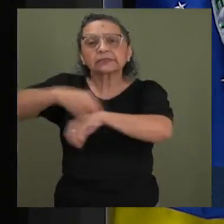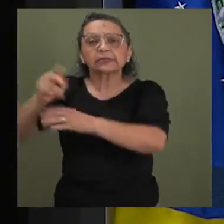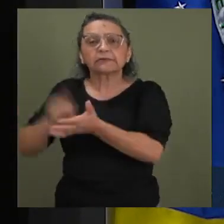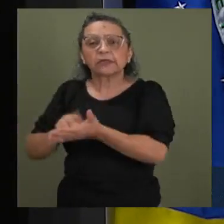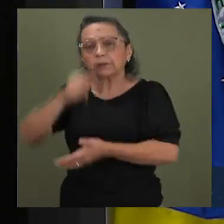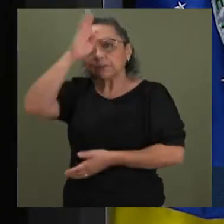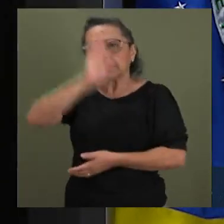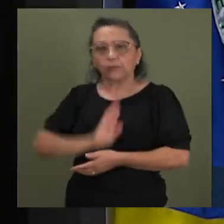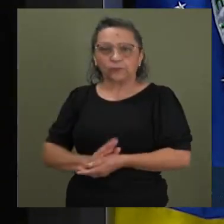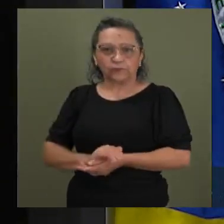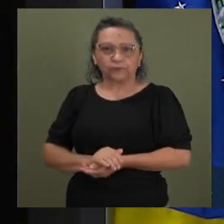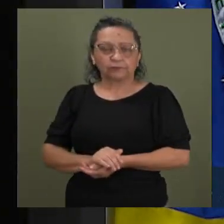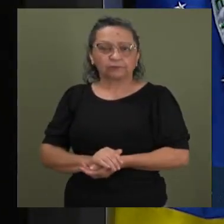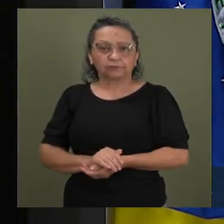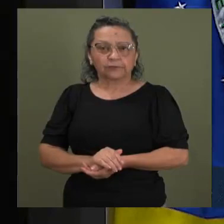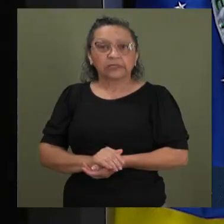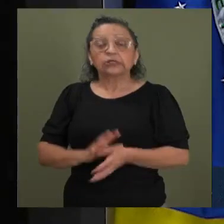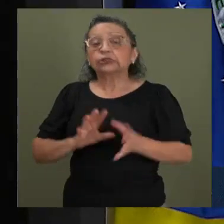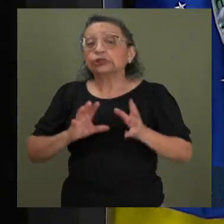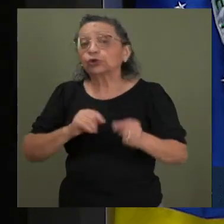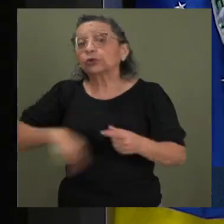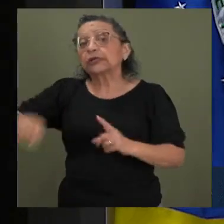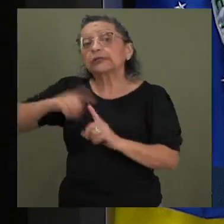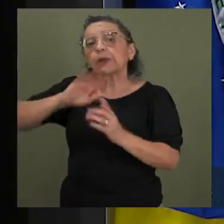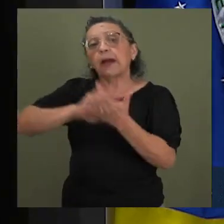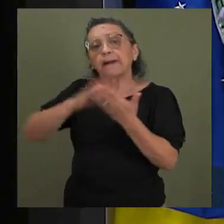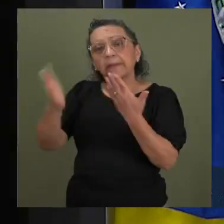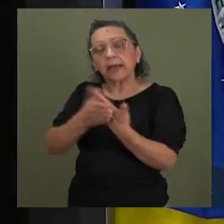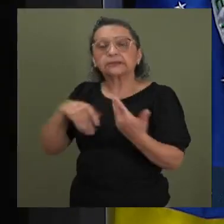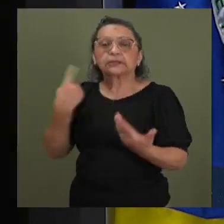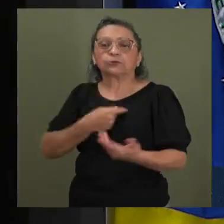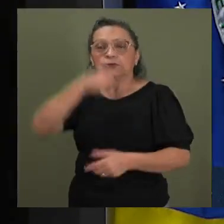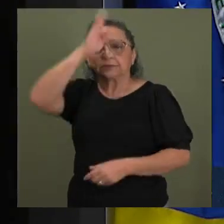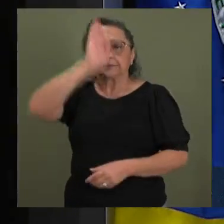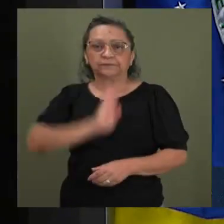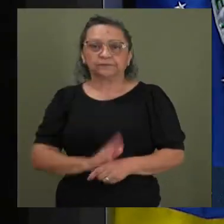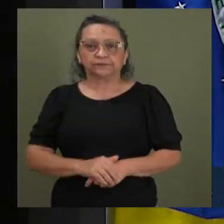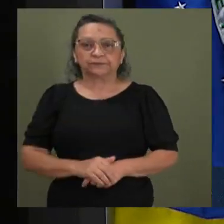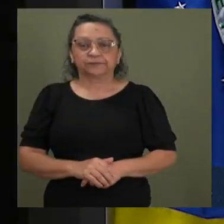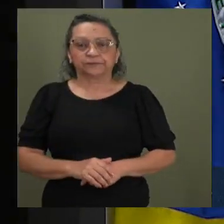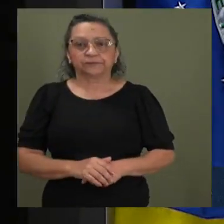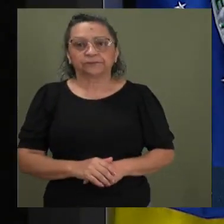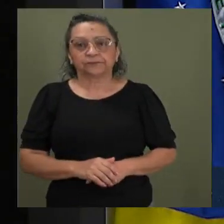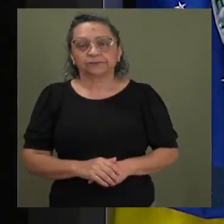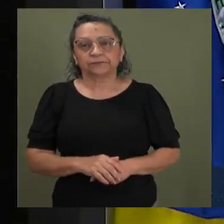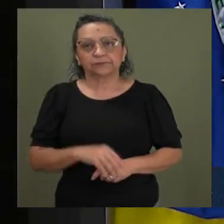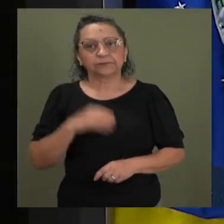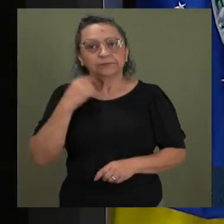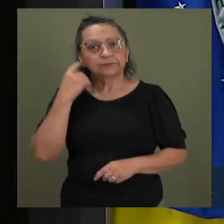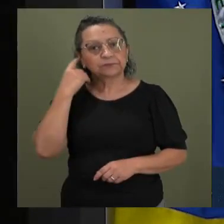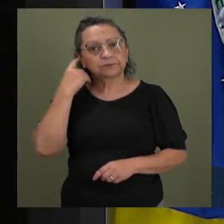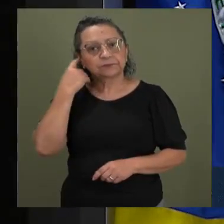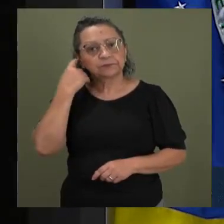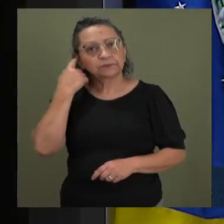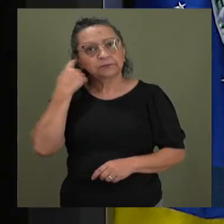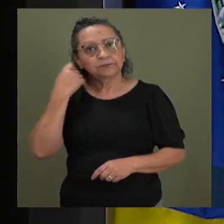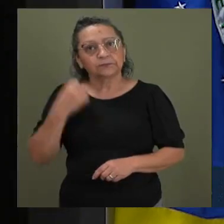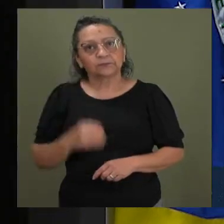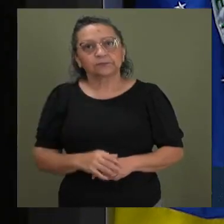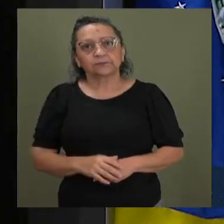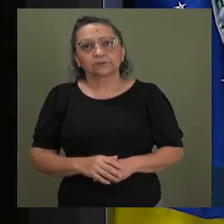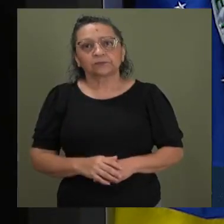brasileiro dessas ameaças à nossa nação. Olha,